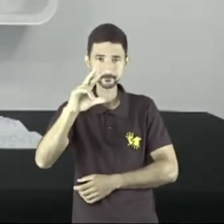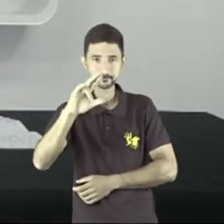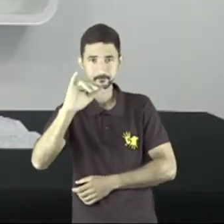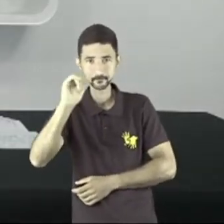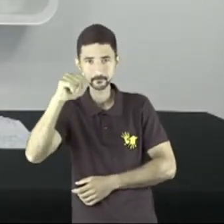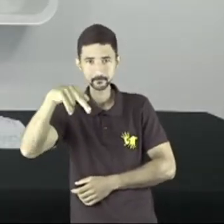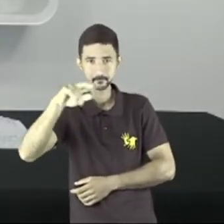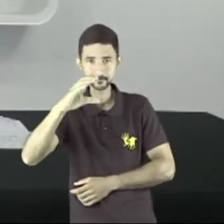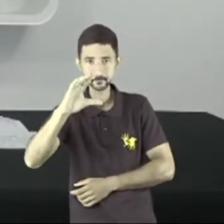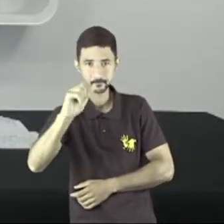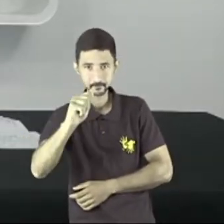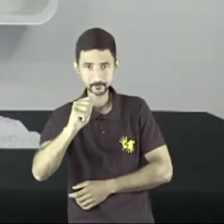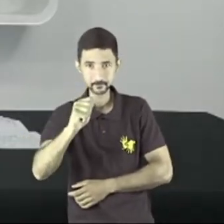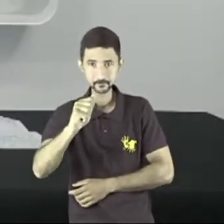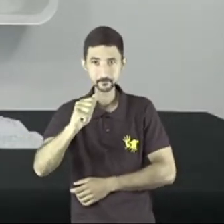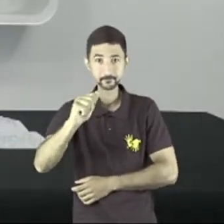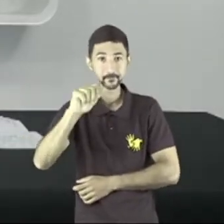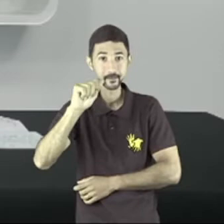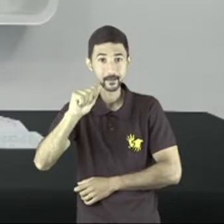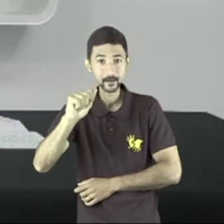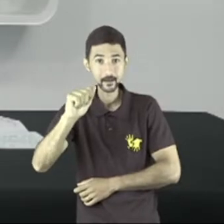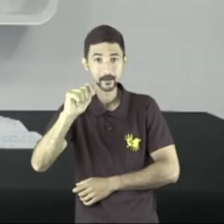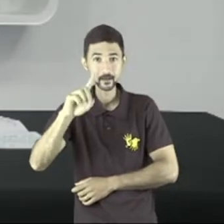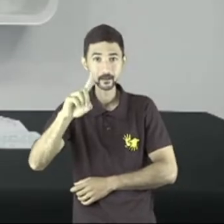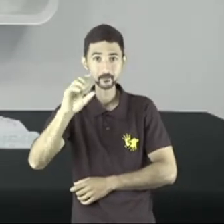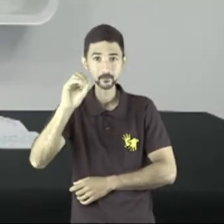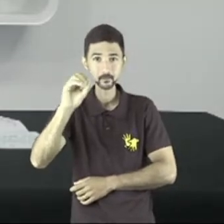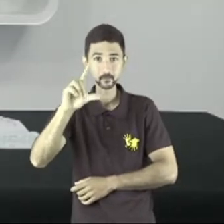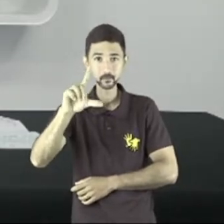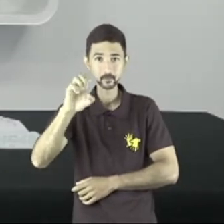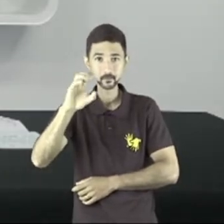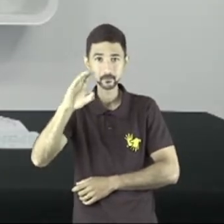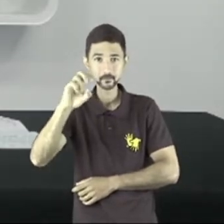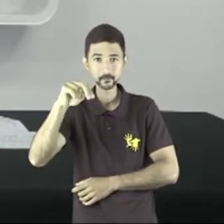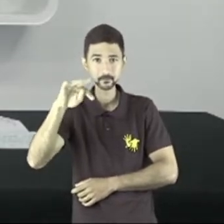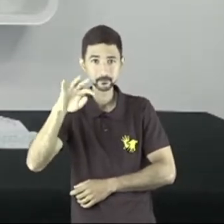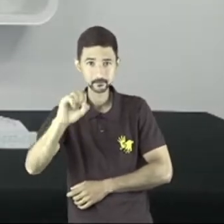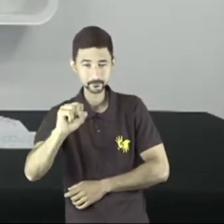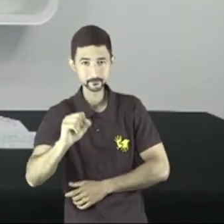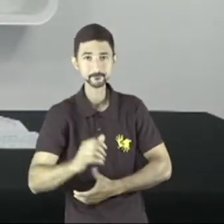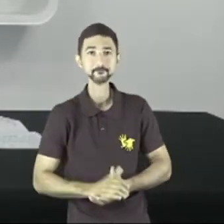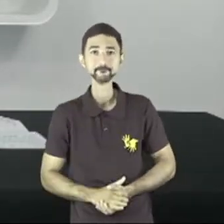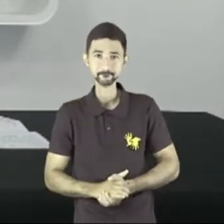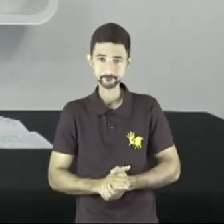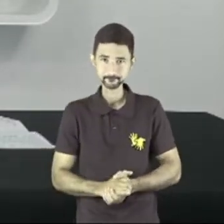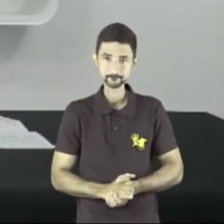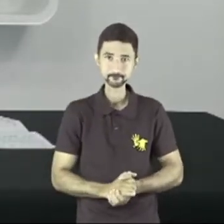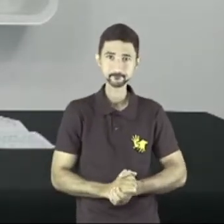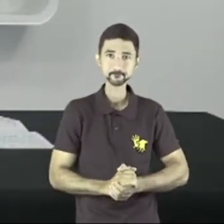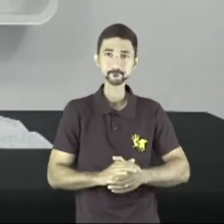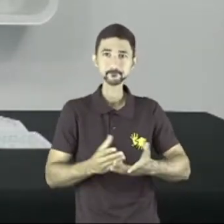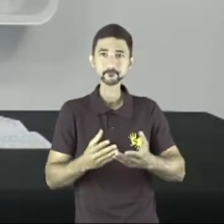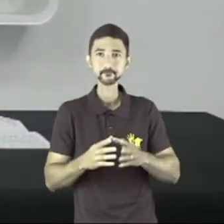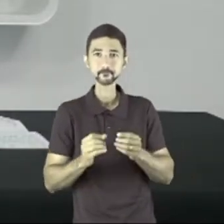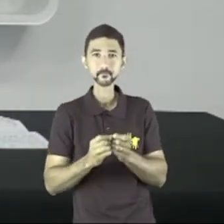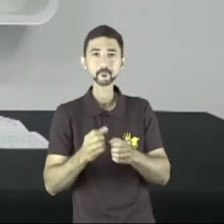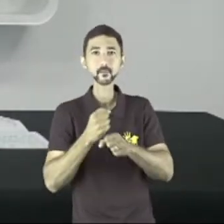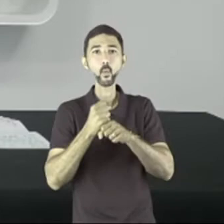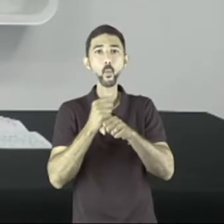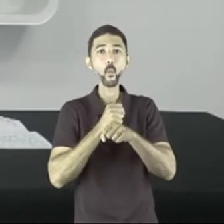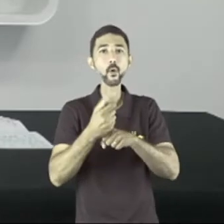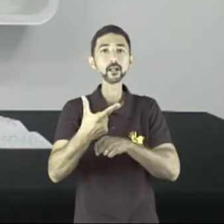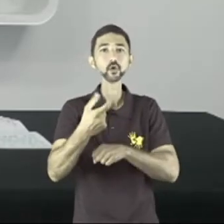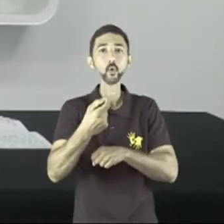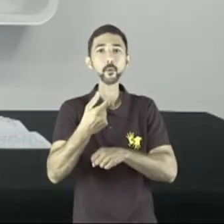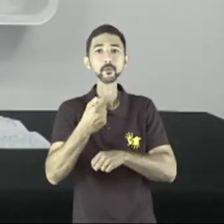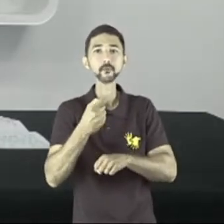A e do adolescente. Estatuto da Criança e do Adolescente, que no ano de